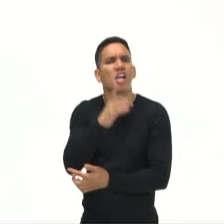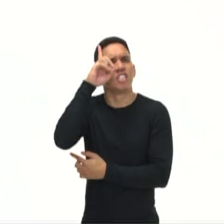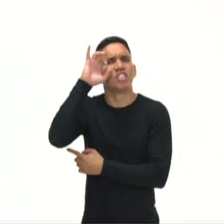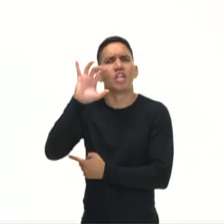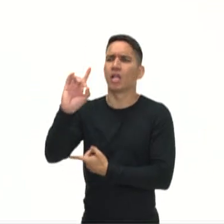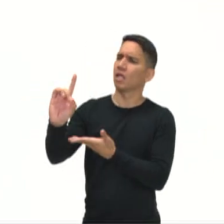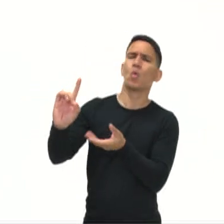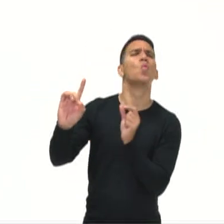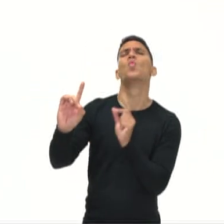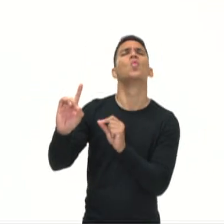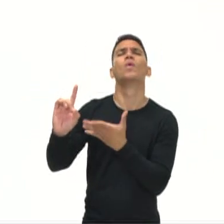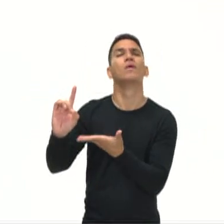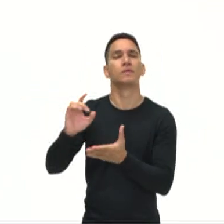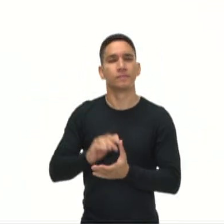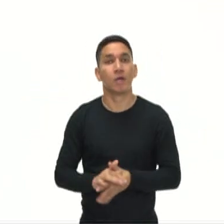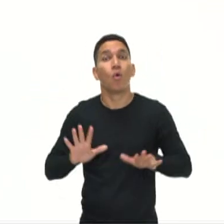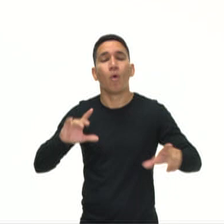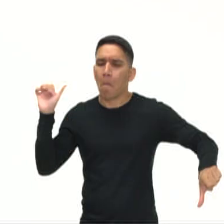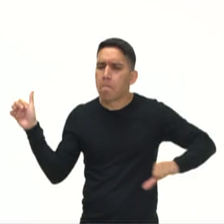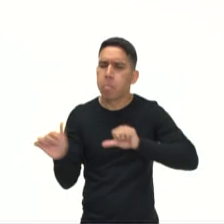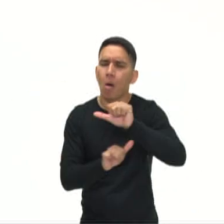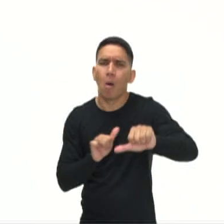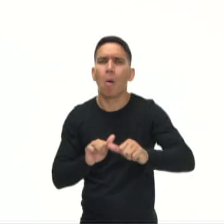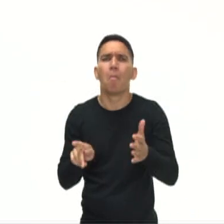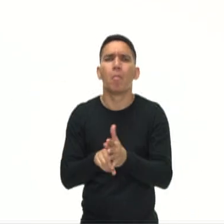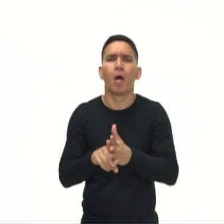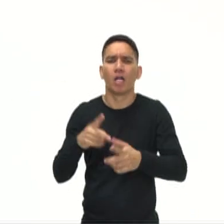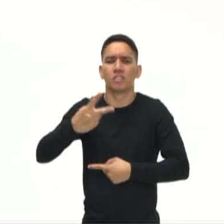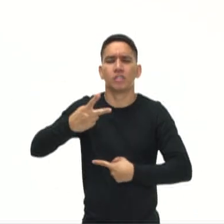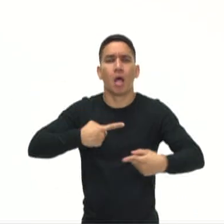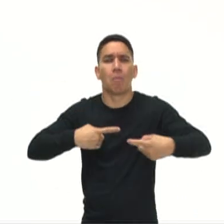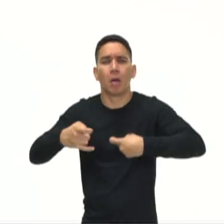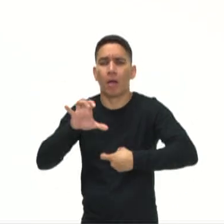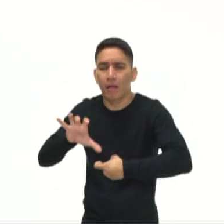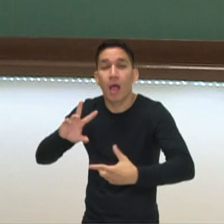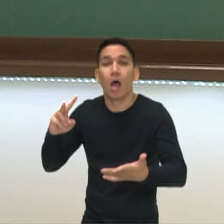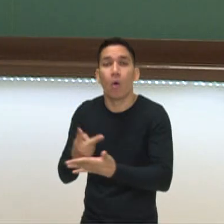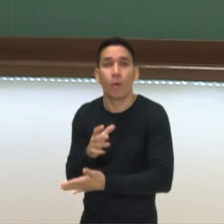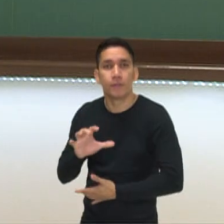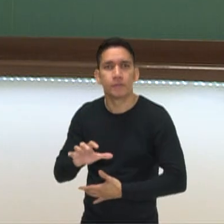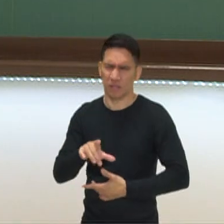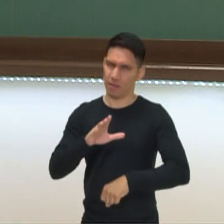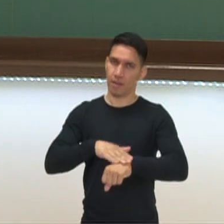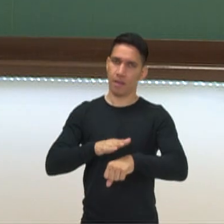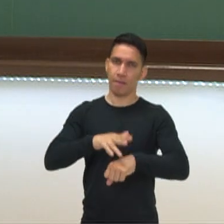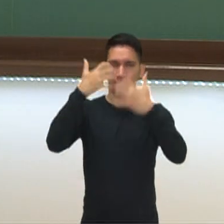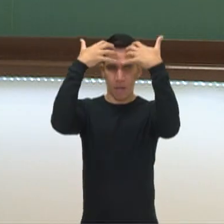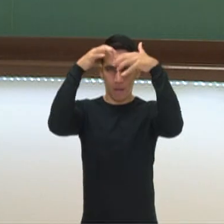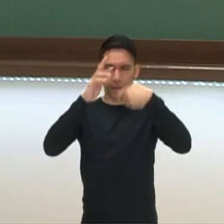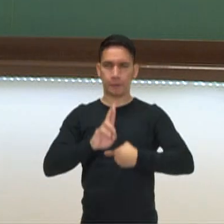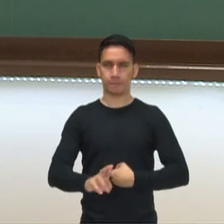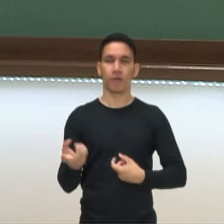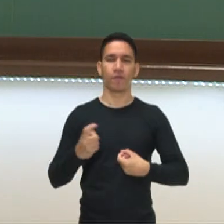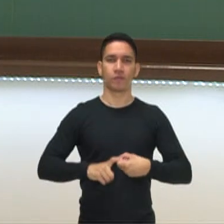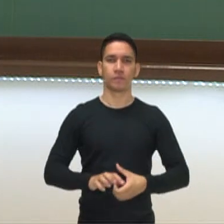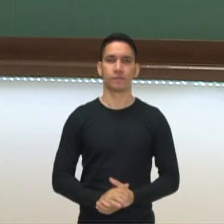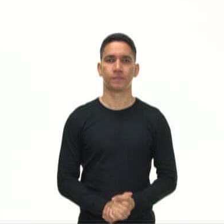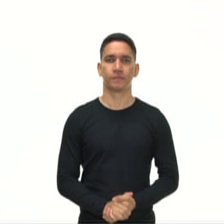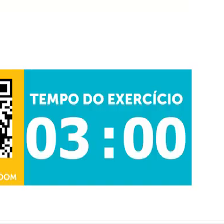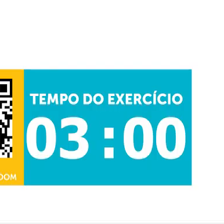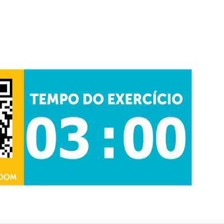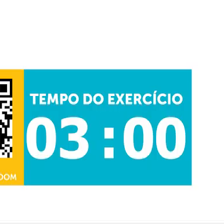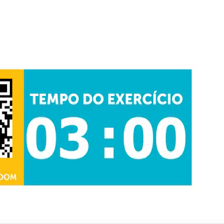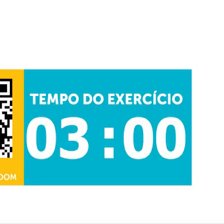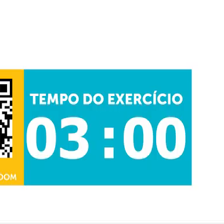D? Quais as mudanças nos rumos da Segunda Guerra desde essa operação? Vocês vão ter um tempinho aí para pensar e eu já retorno.